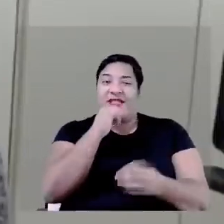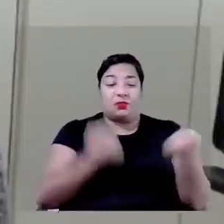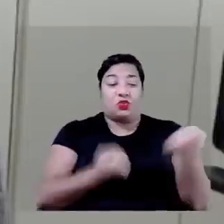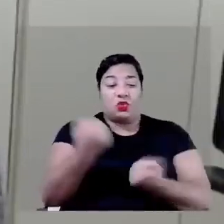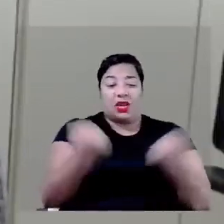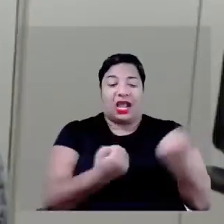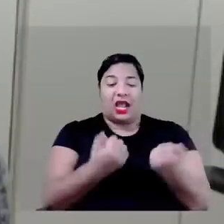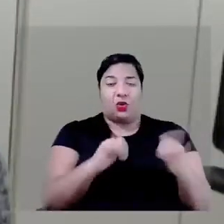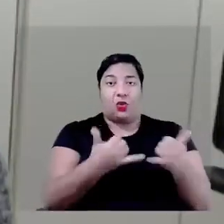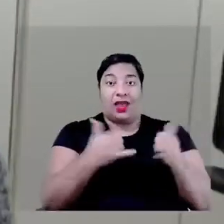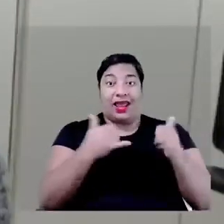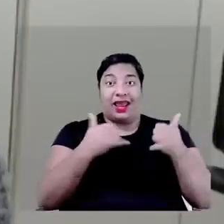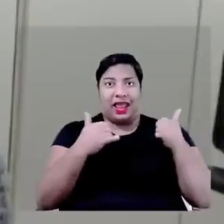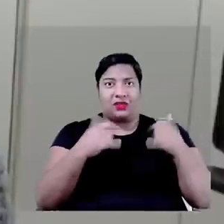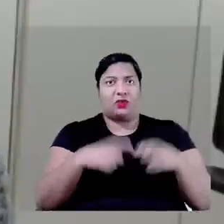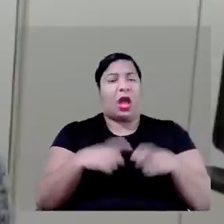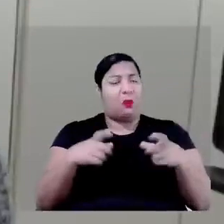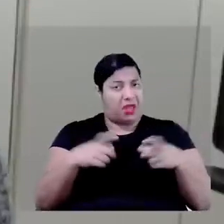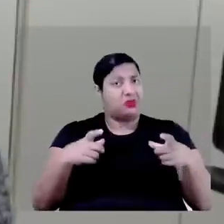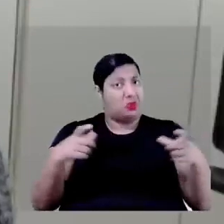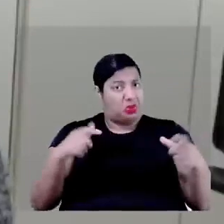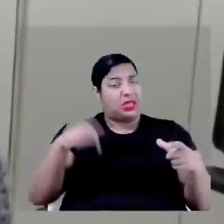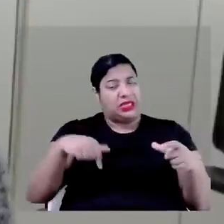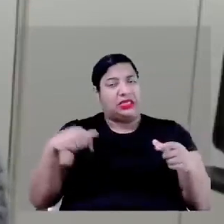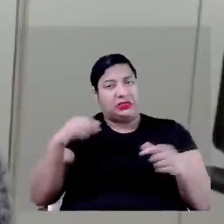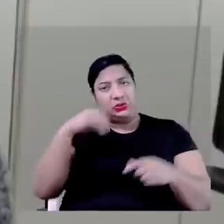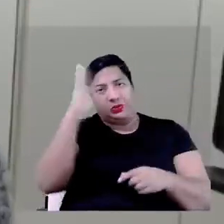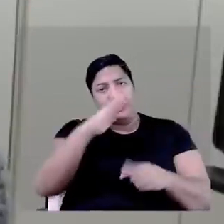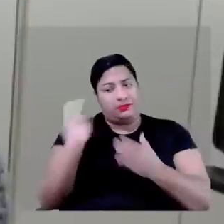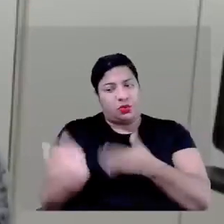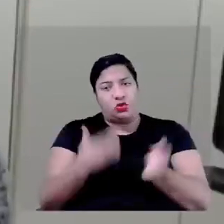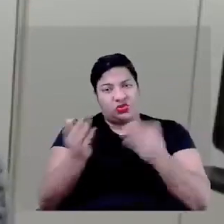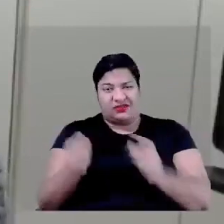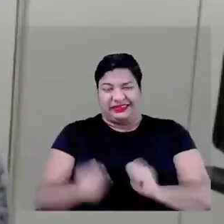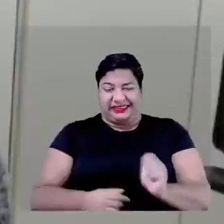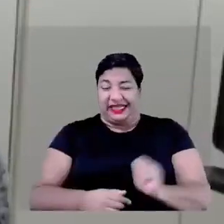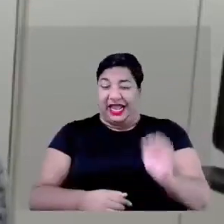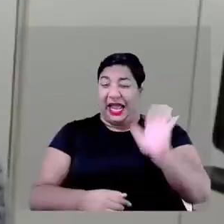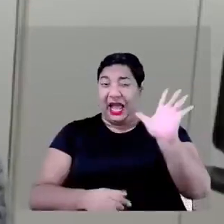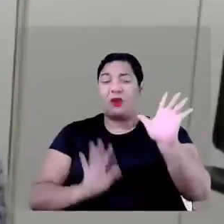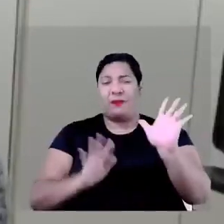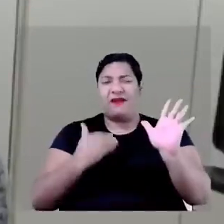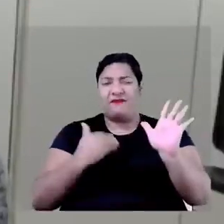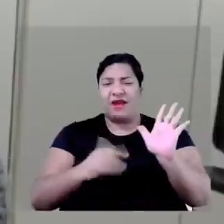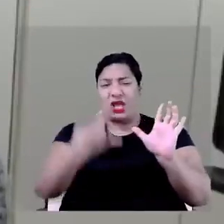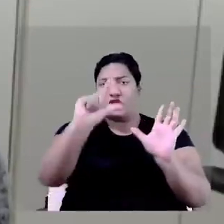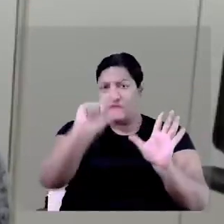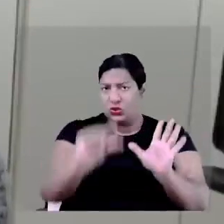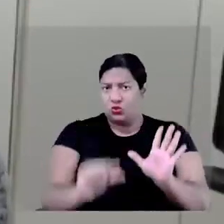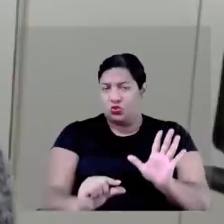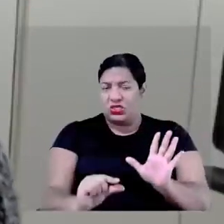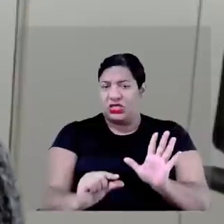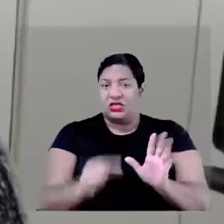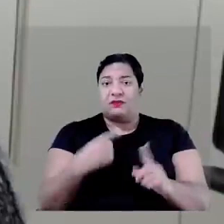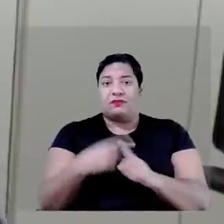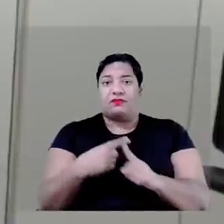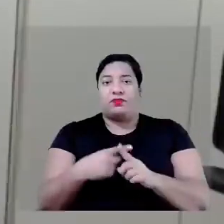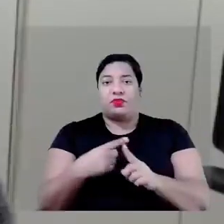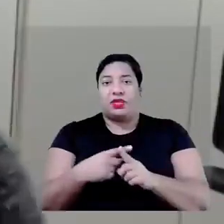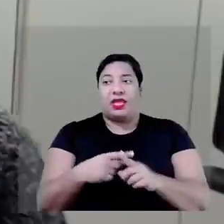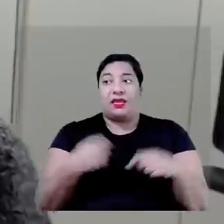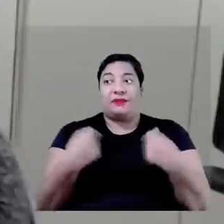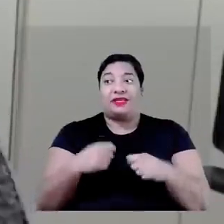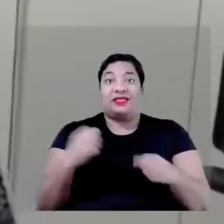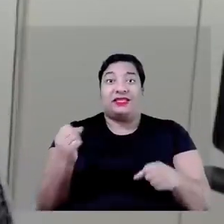tá aumentando a produção no Brasil, então os preços ainda estão altos, mas a tendência é que haja uma queda e isso é causado por lei de oferta